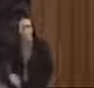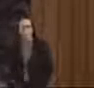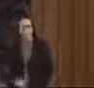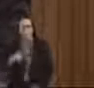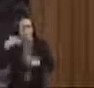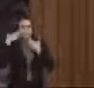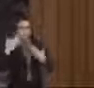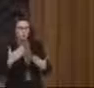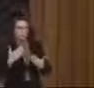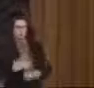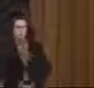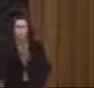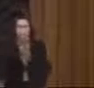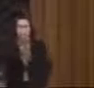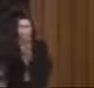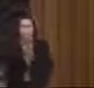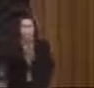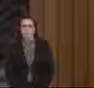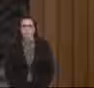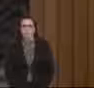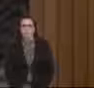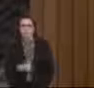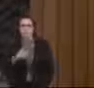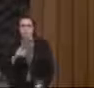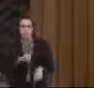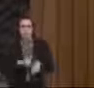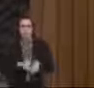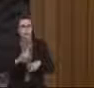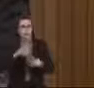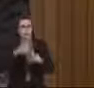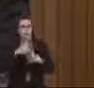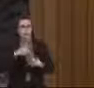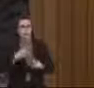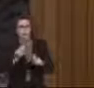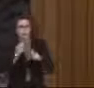quero lhe agradecer, né, pelo tempo, quero lhe agradecer pela oportunidade que Vossa Excelência deixou